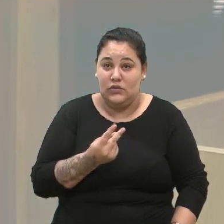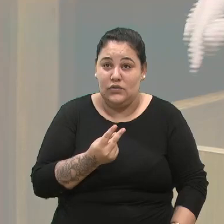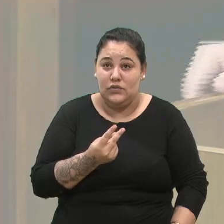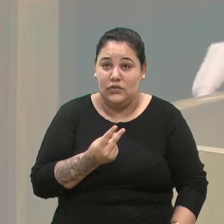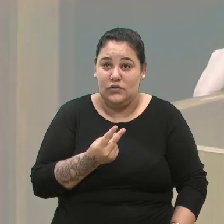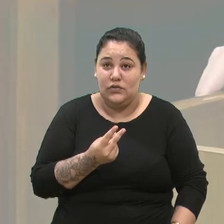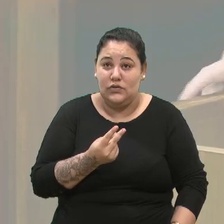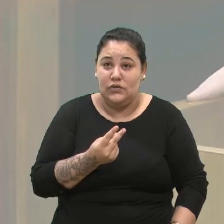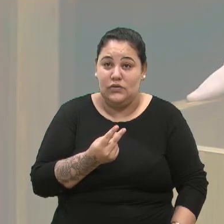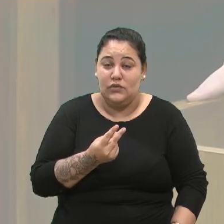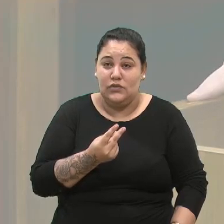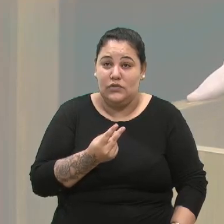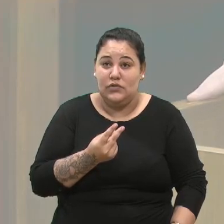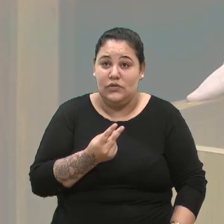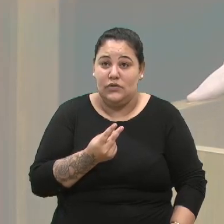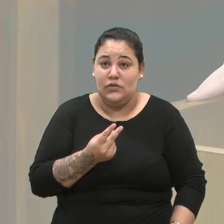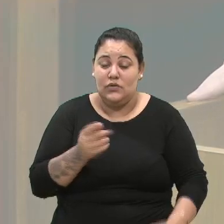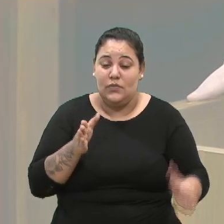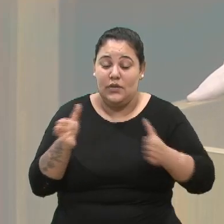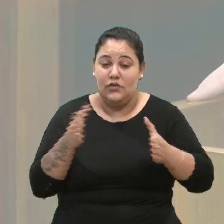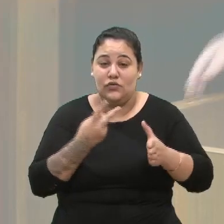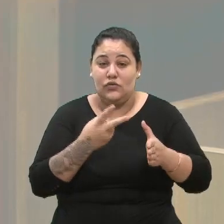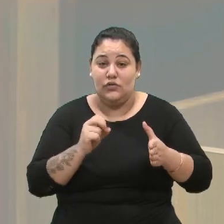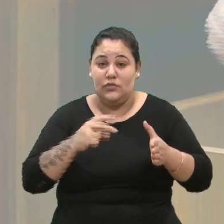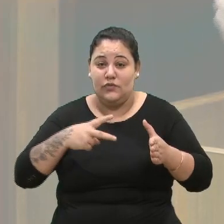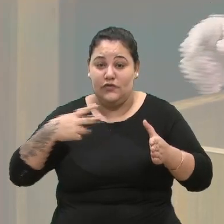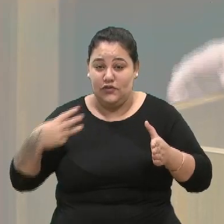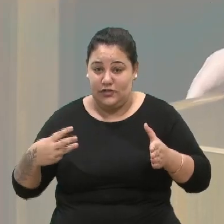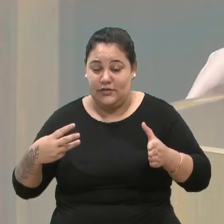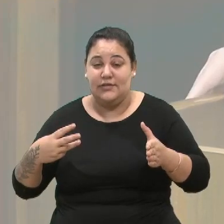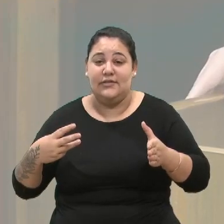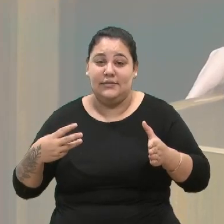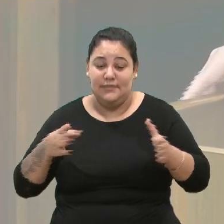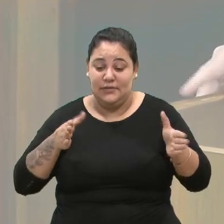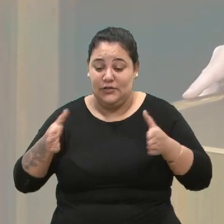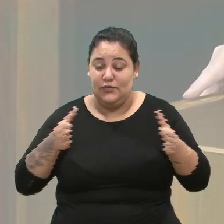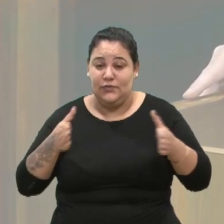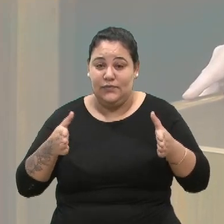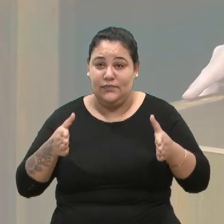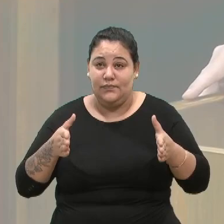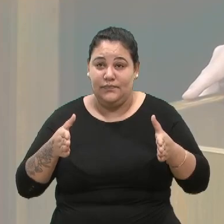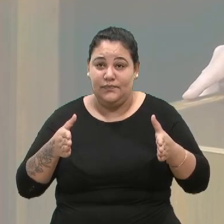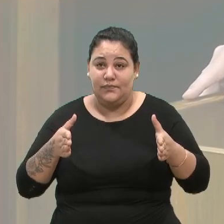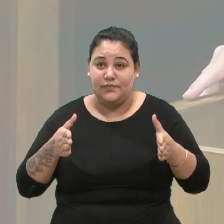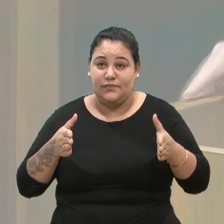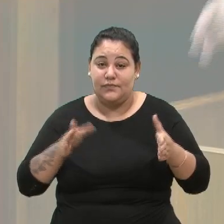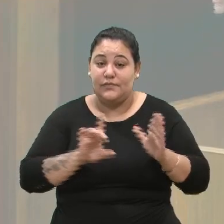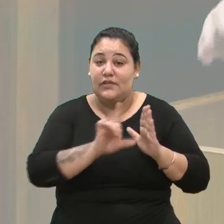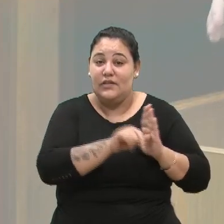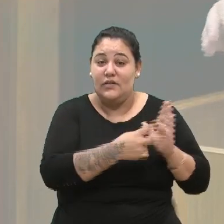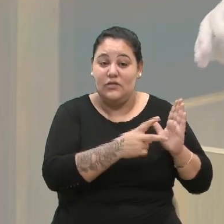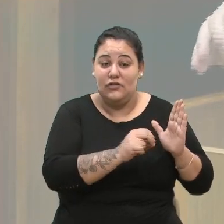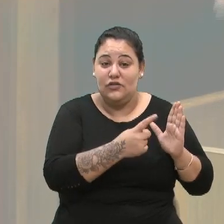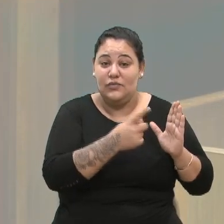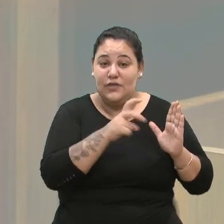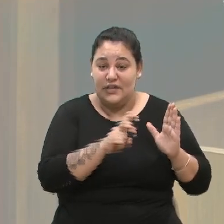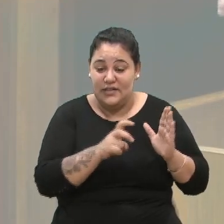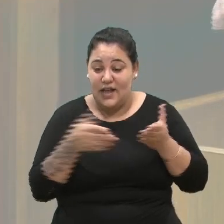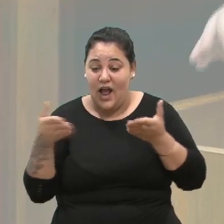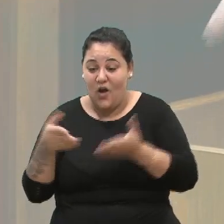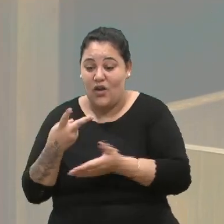862.467 no exercício de 2023, e pela primeira vez desde 2015, a Codeca encerra